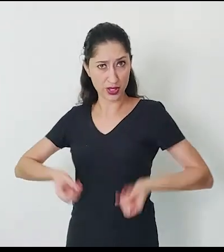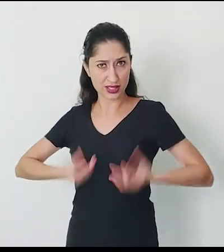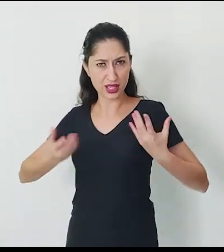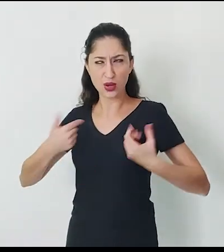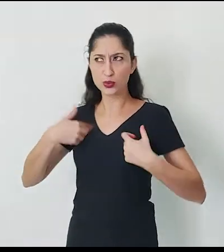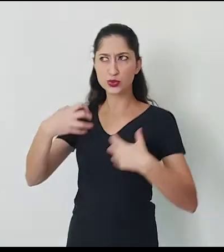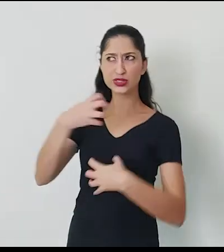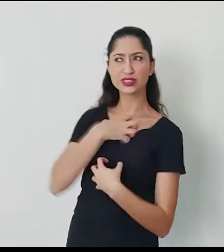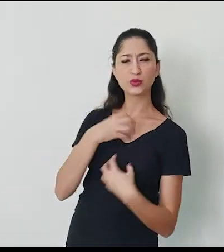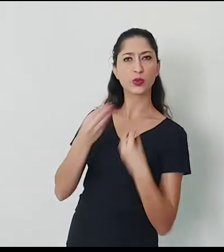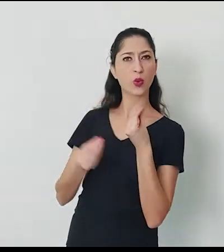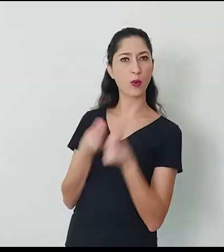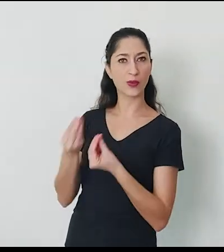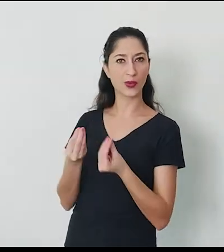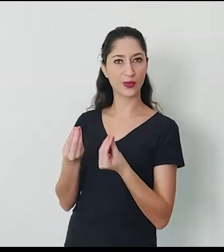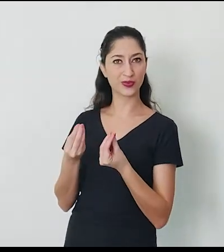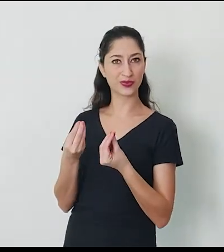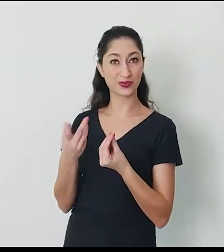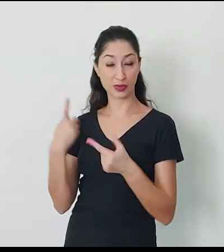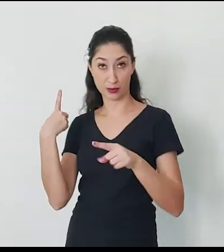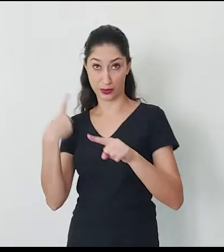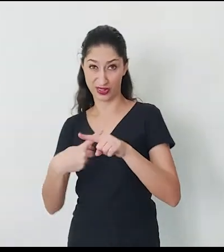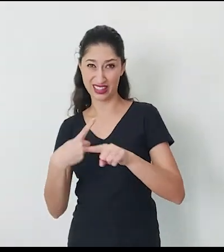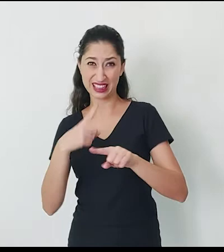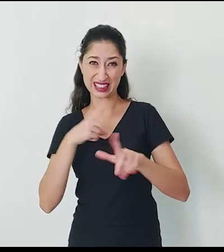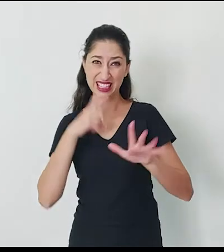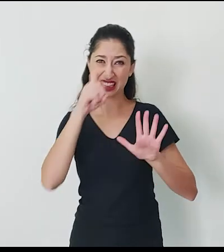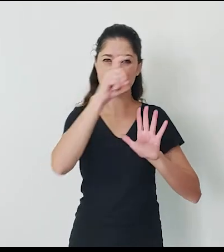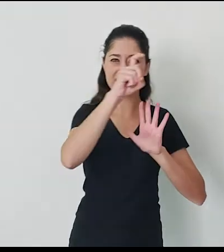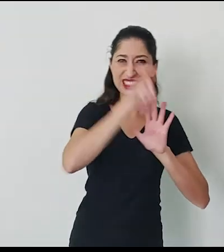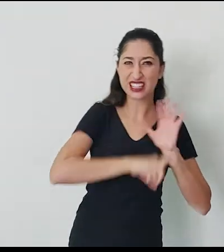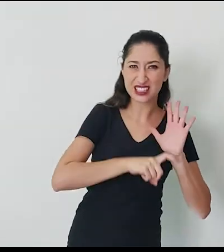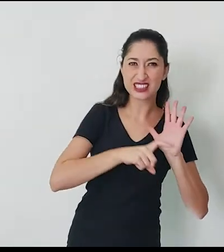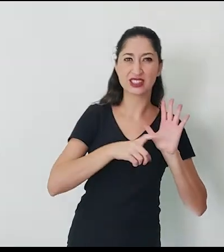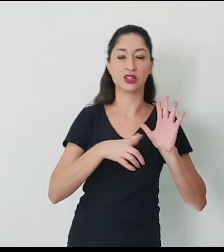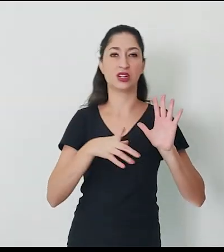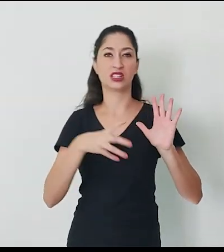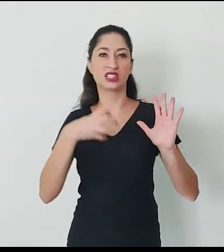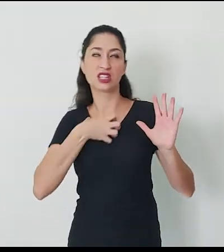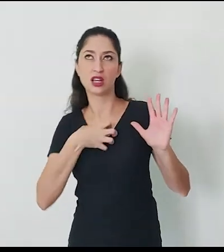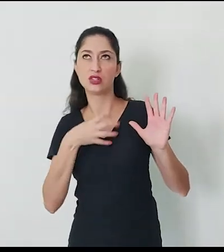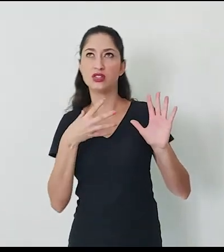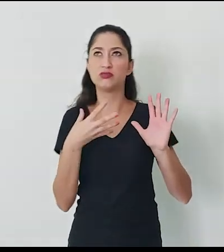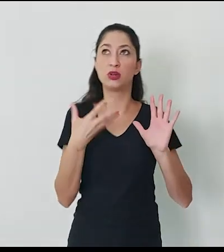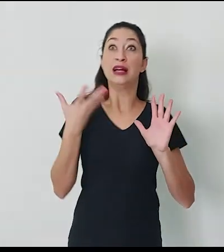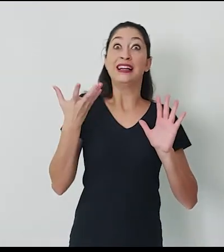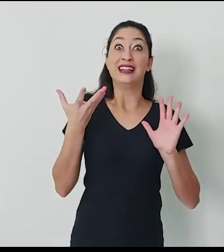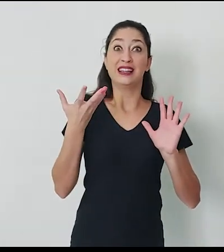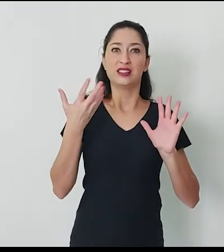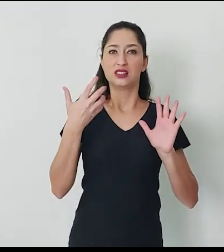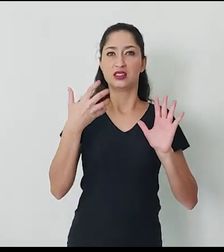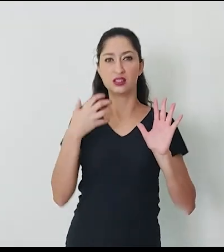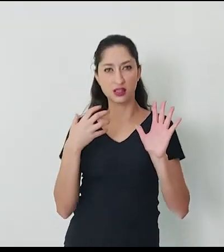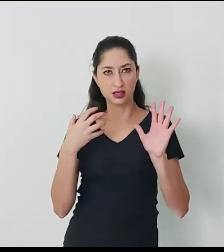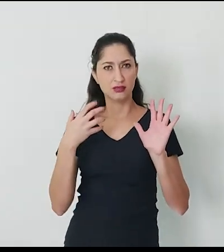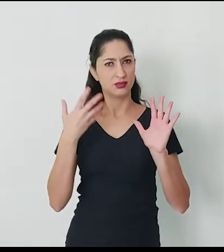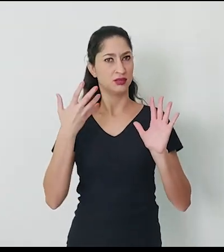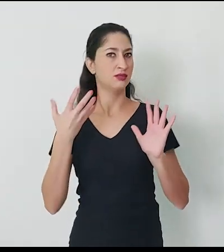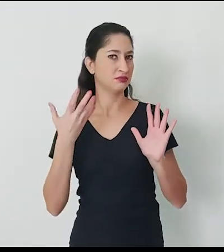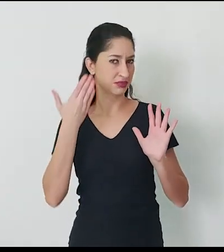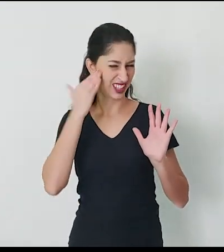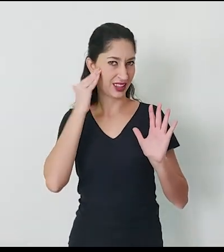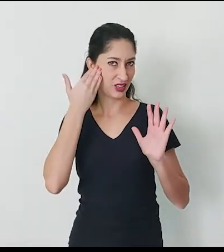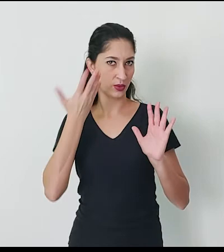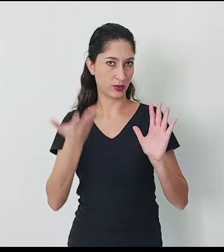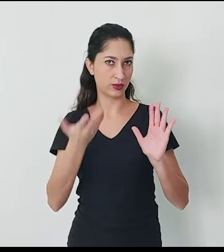diz muito também sobre nós e às vezes também sobre o texto que estamos recitando, né? Porque tem texto que a gente recita que a gente se sente mais pá, tem texto que